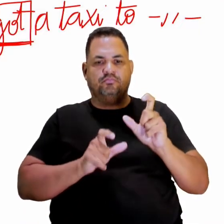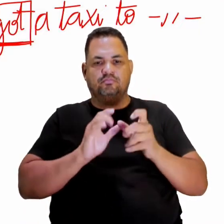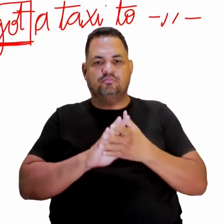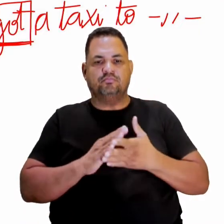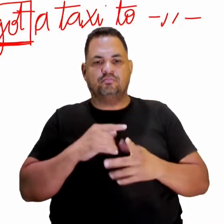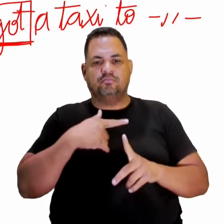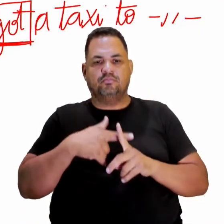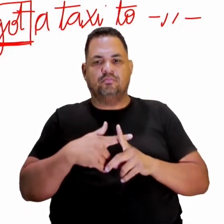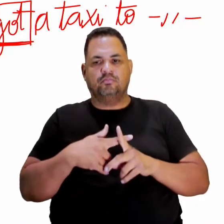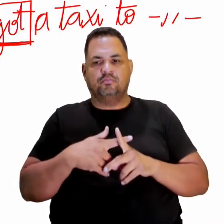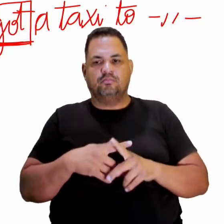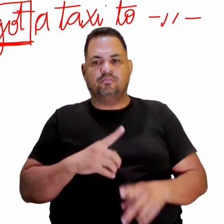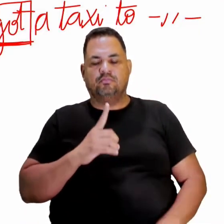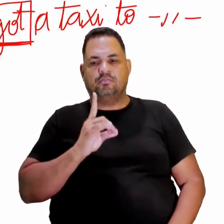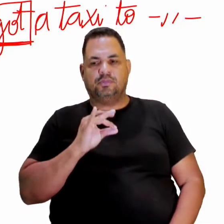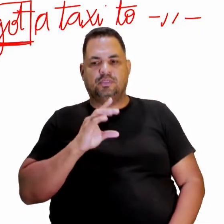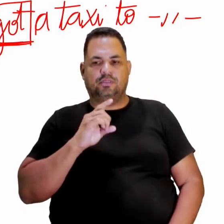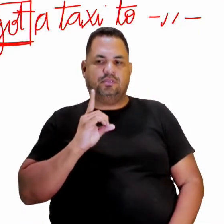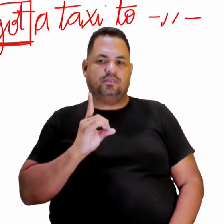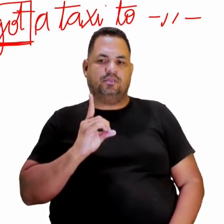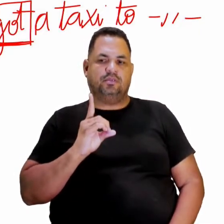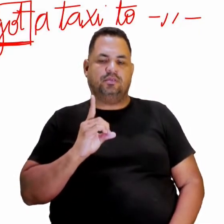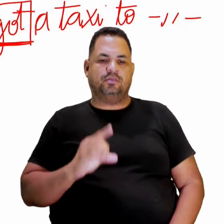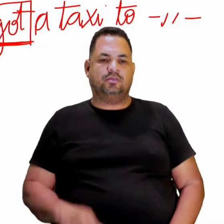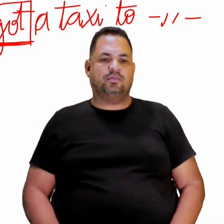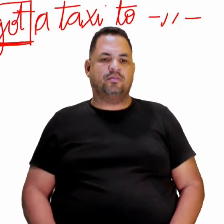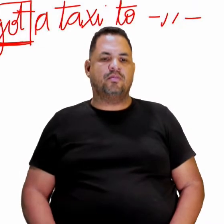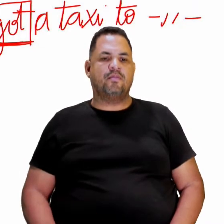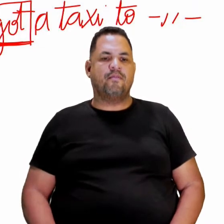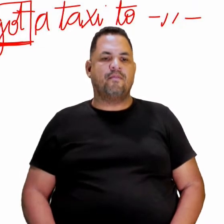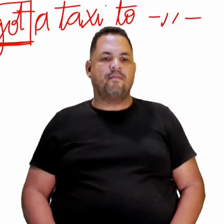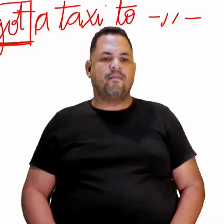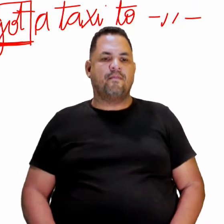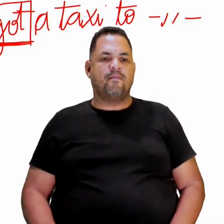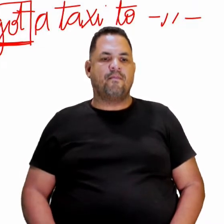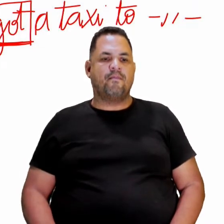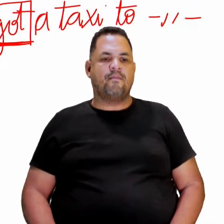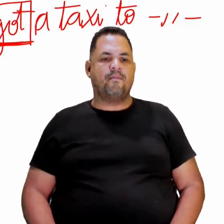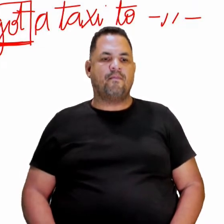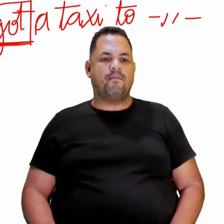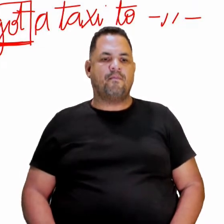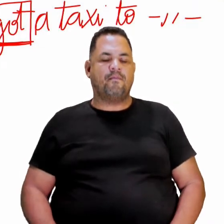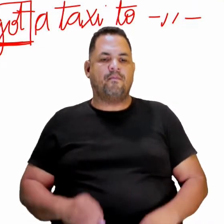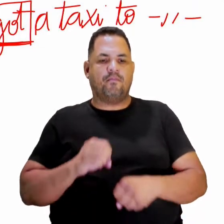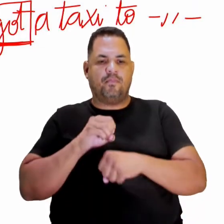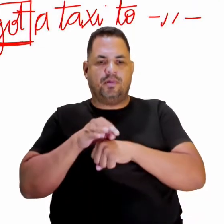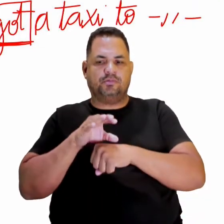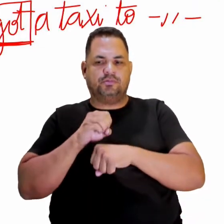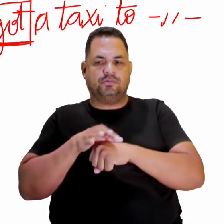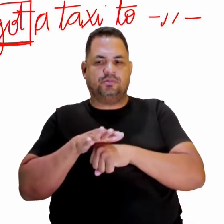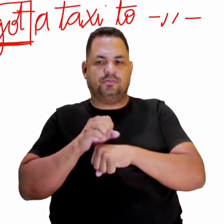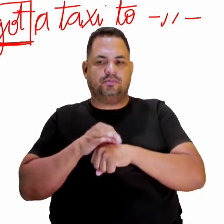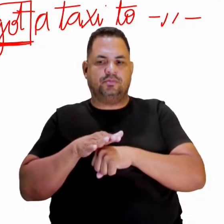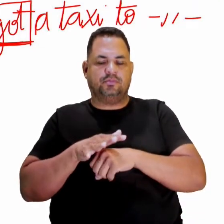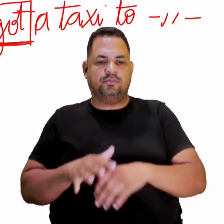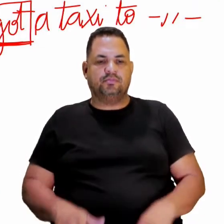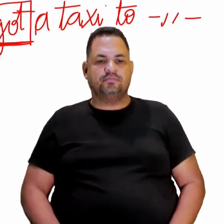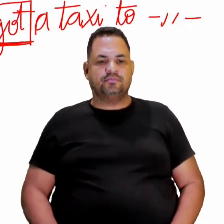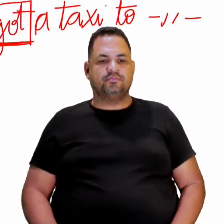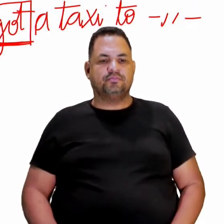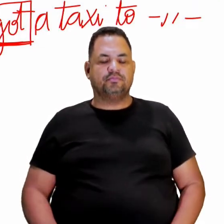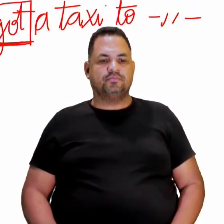did. Muito bem? Então, olha só, uma dica aí. In the